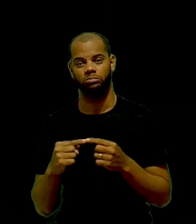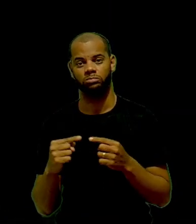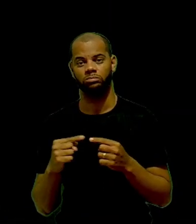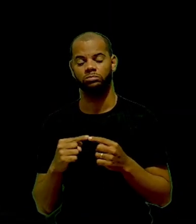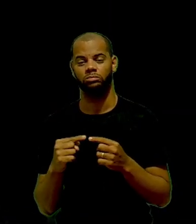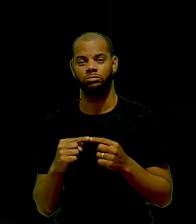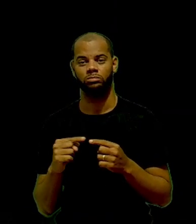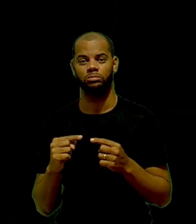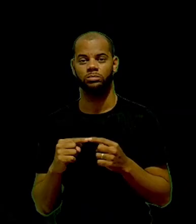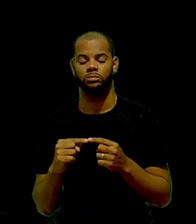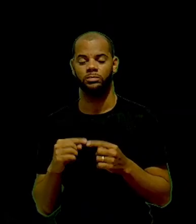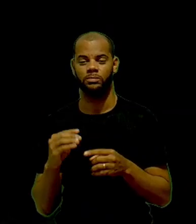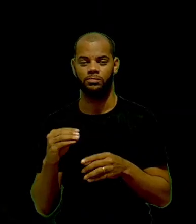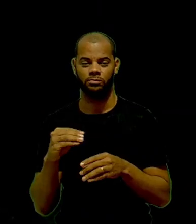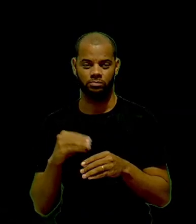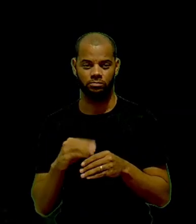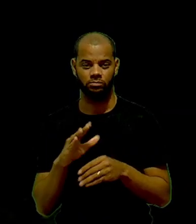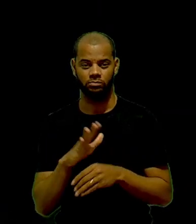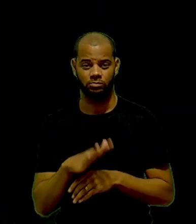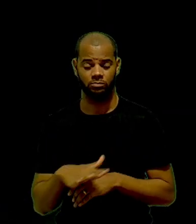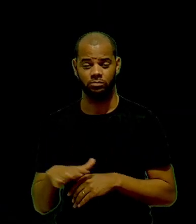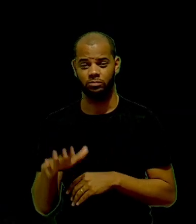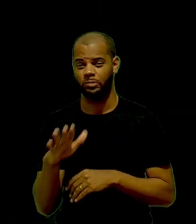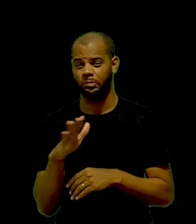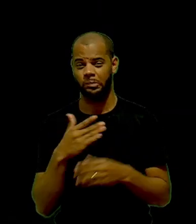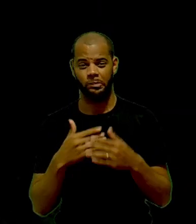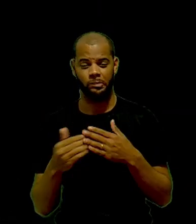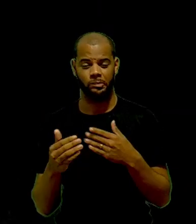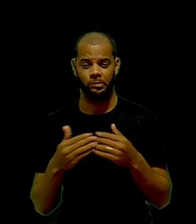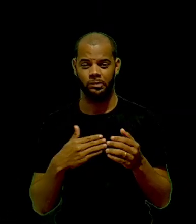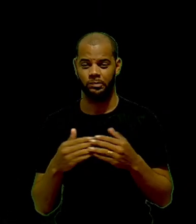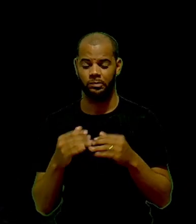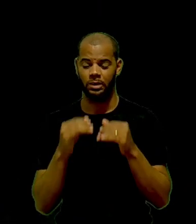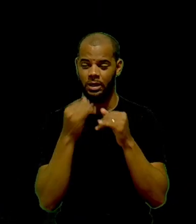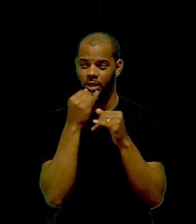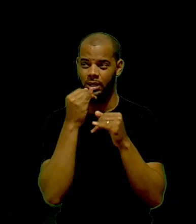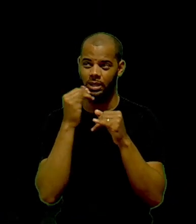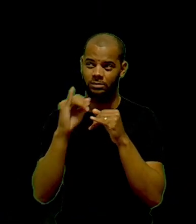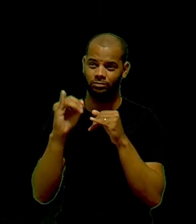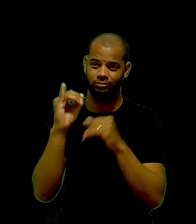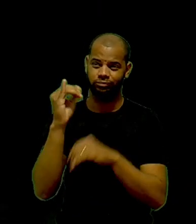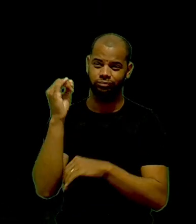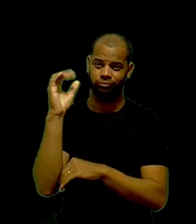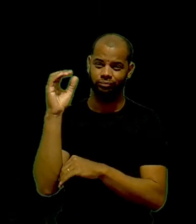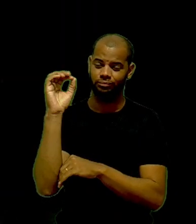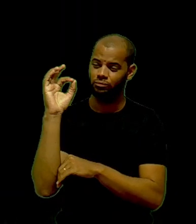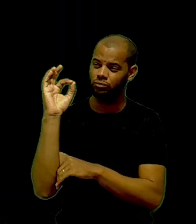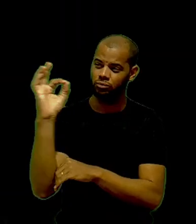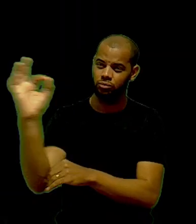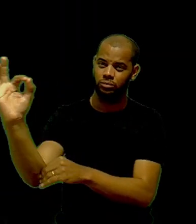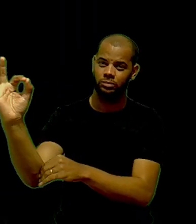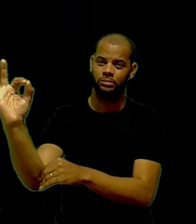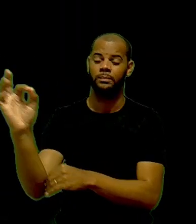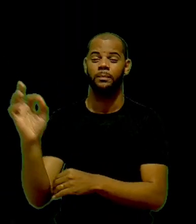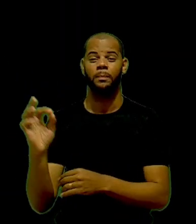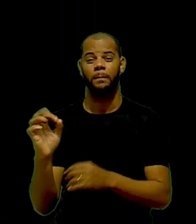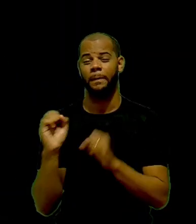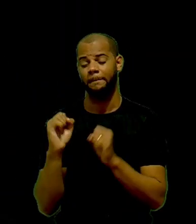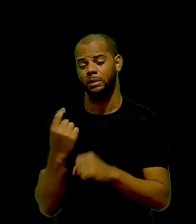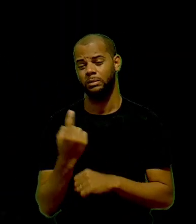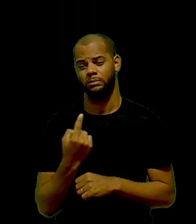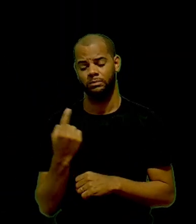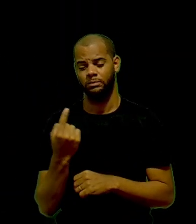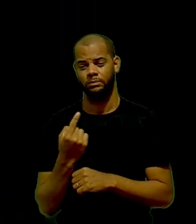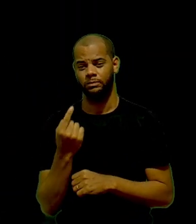da concessionária, ajudar qualquer parte da rede elétrica, ou eu posso utilizar esse sistema isolado, ele vai